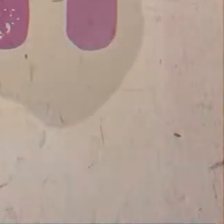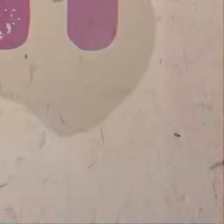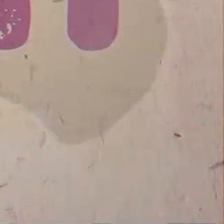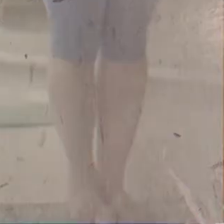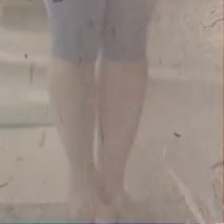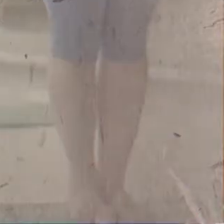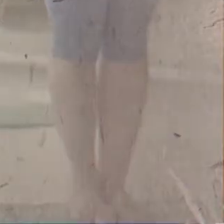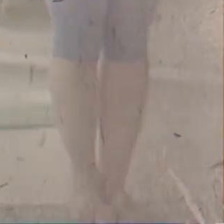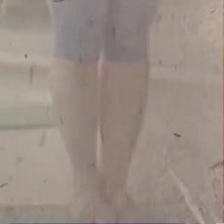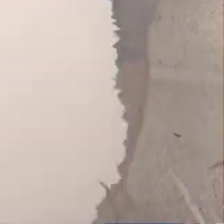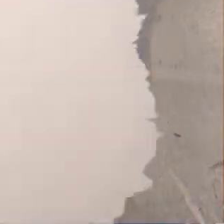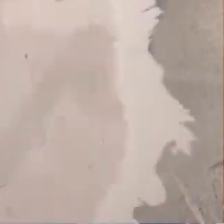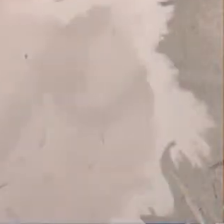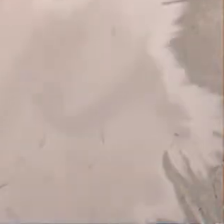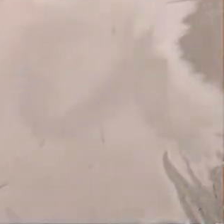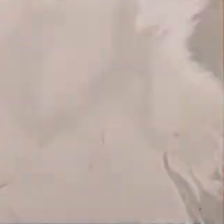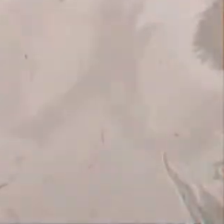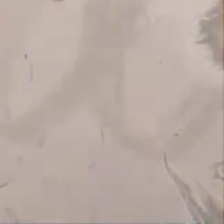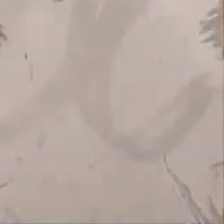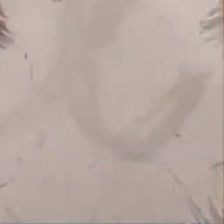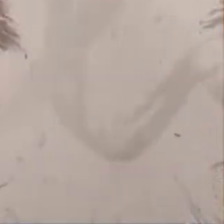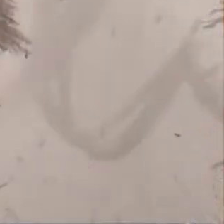E aí